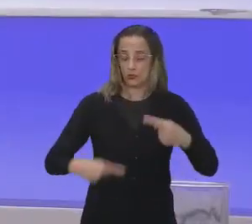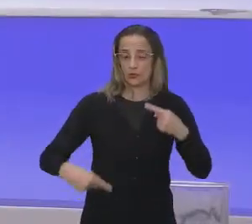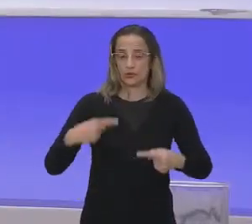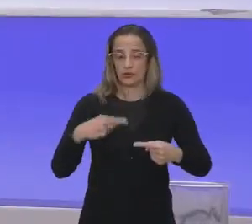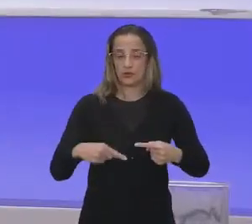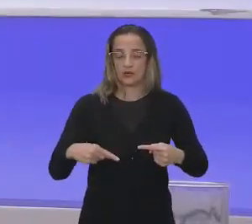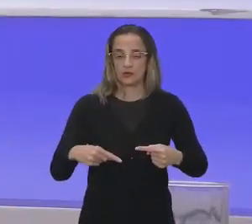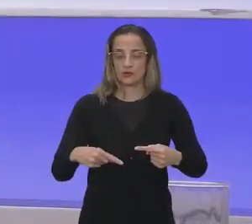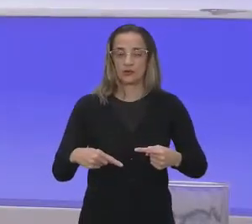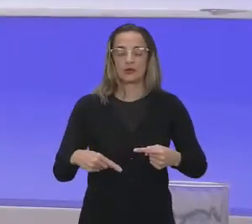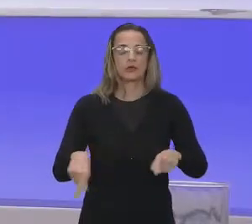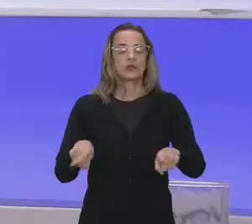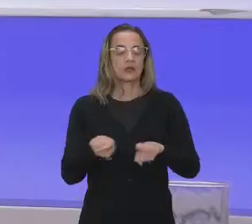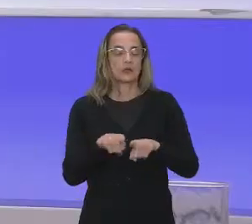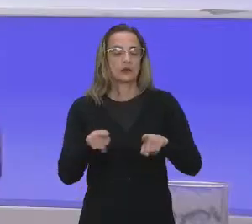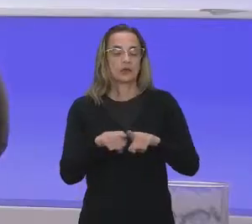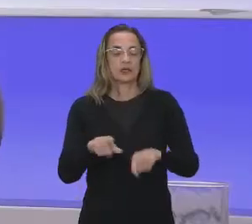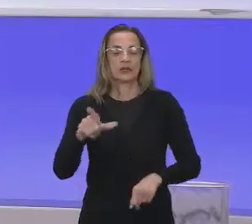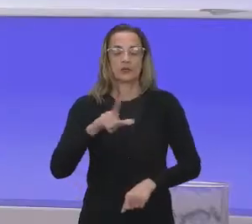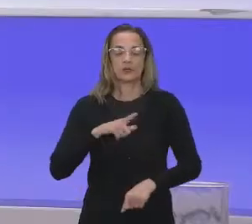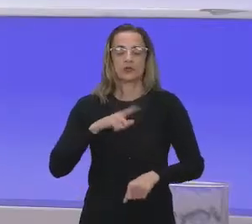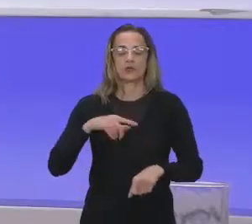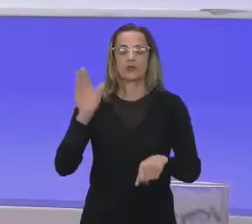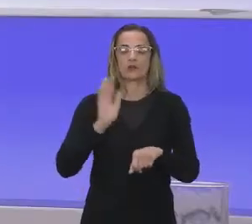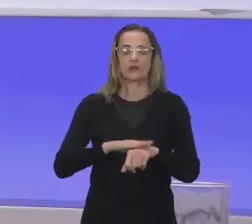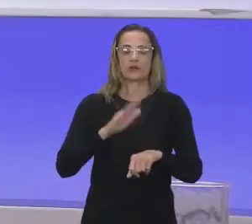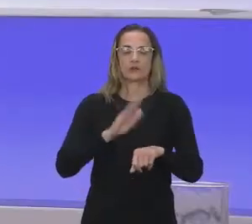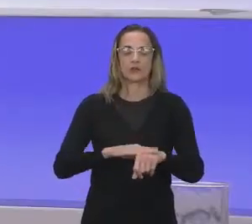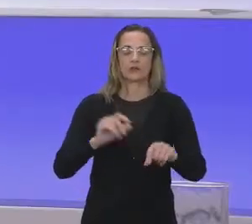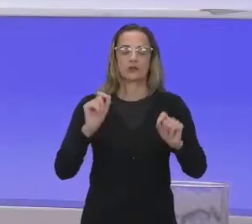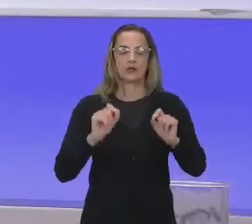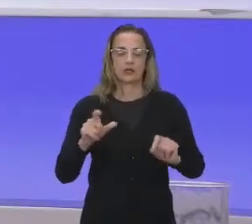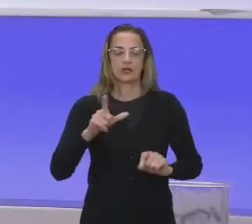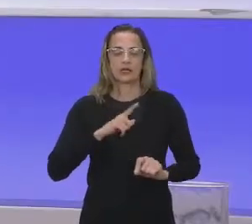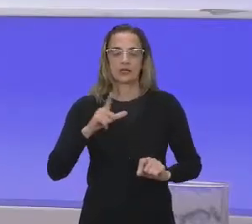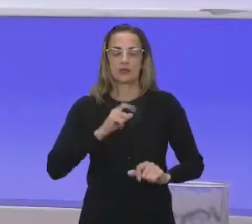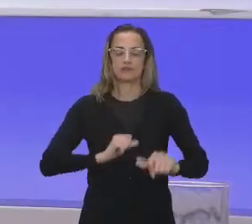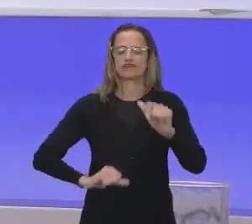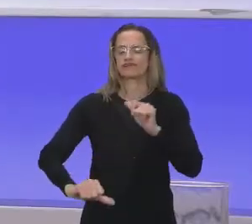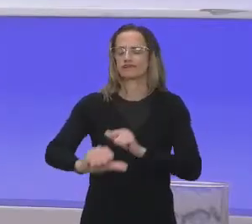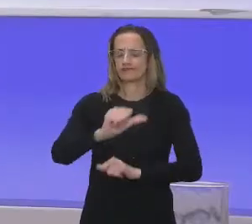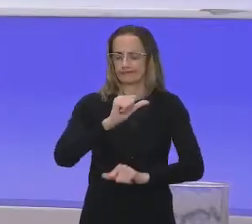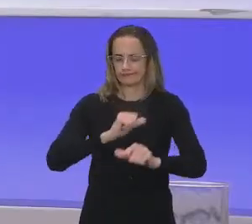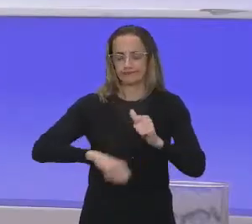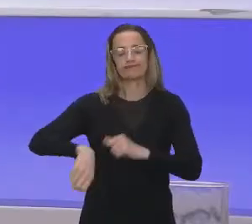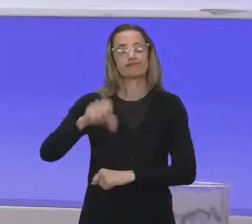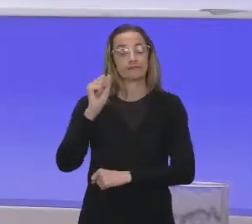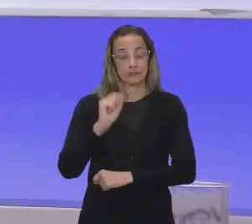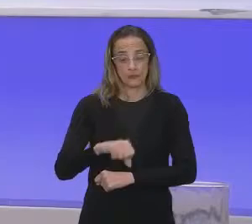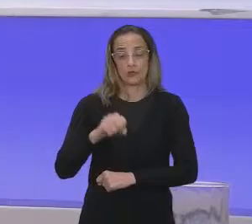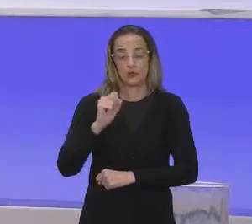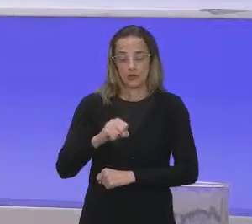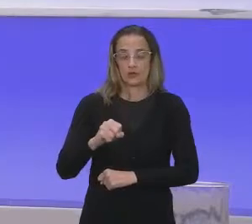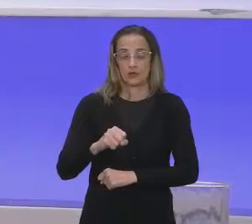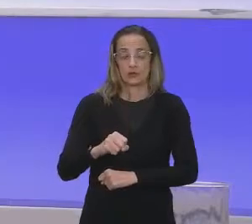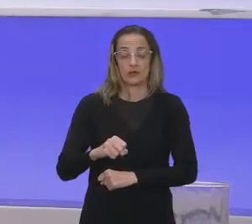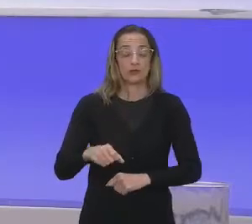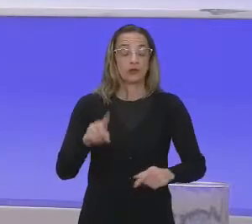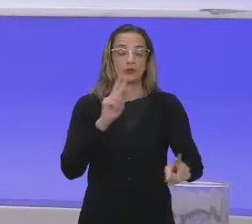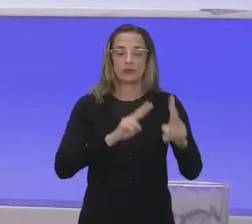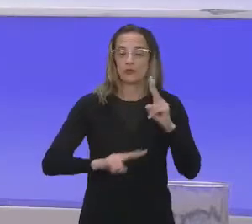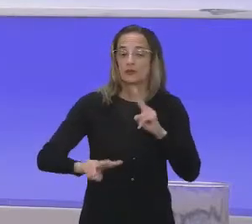e aplicações que a gente tem que fazer para que tenha uma reversão, sim, desse cenário que nós